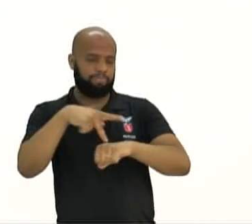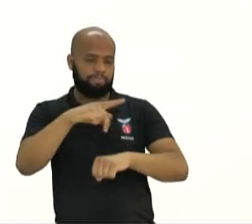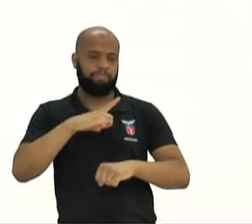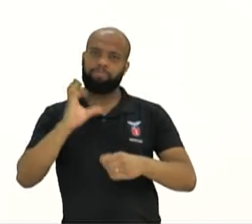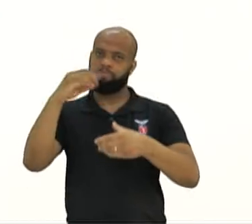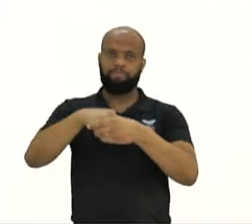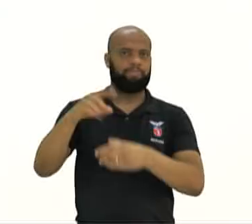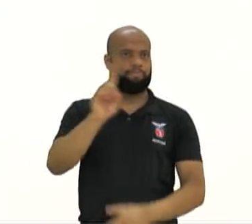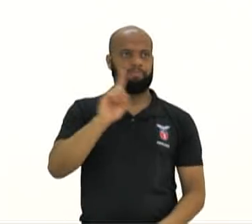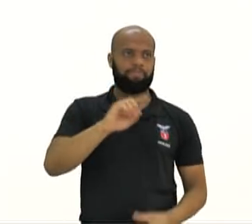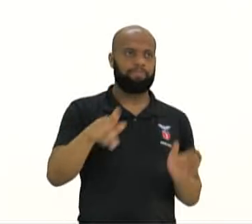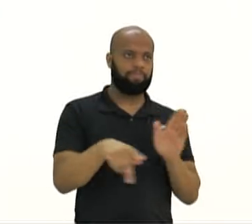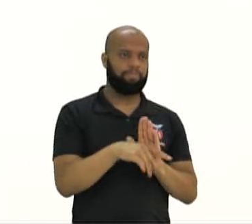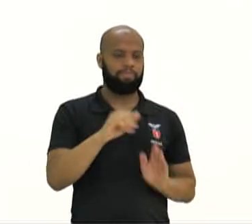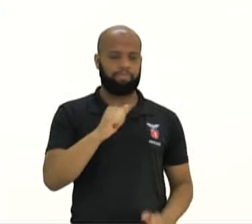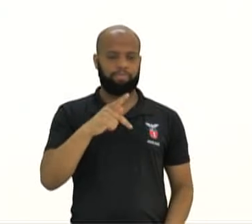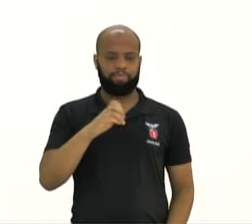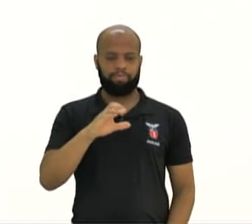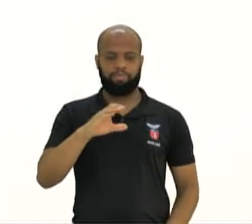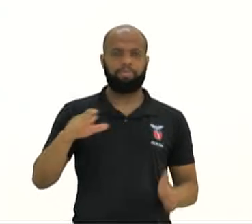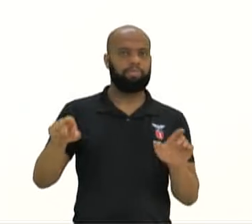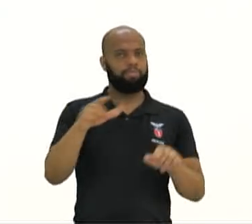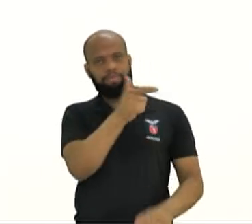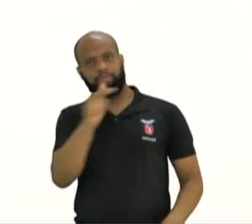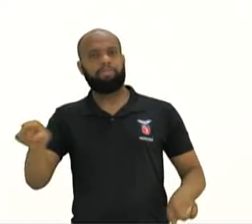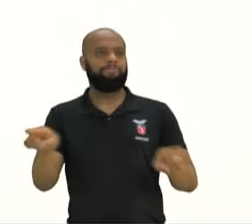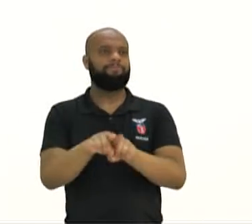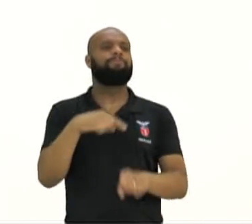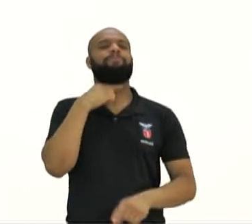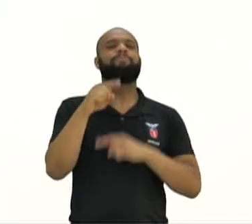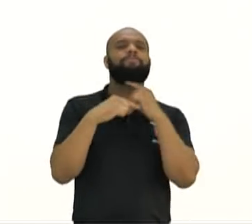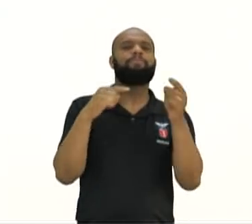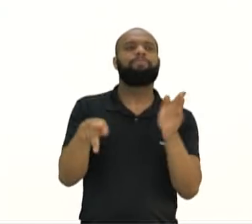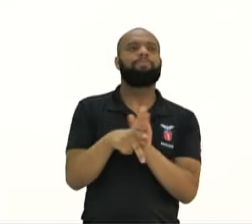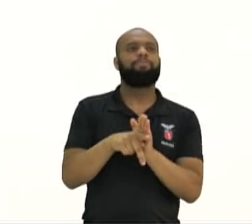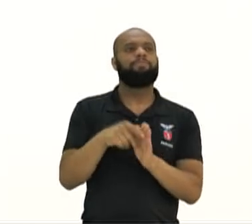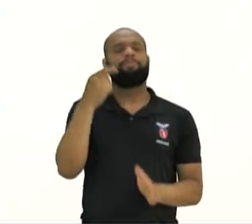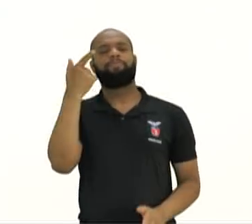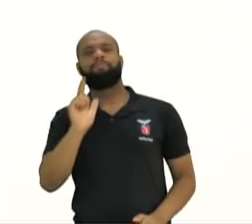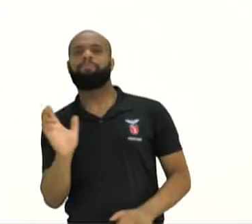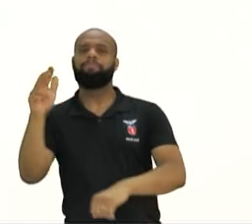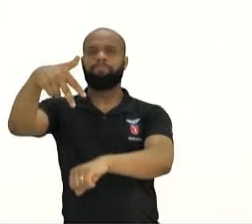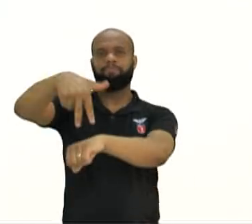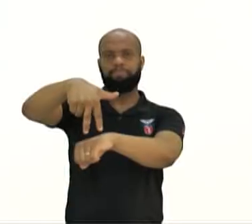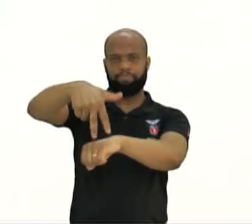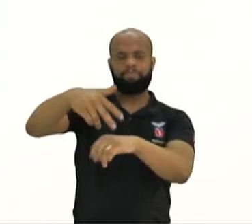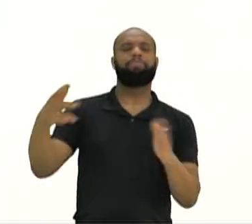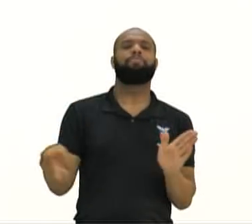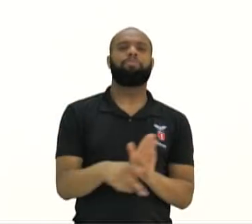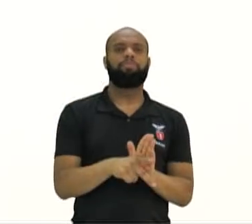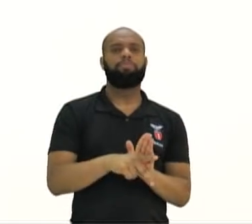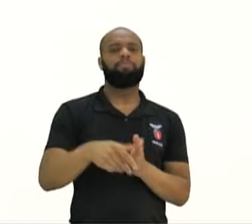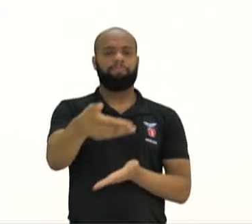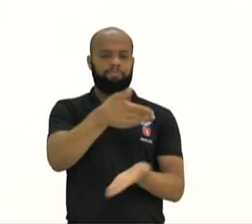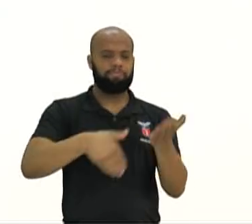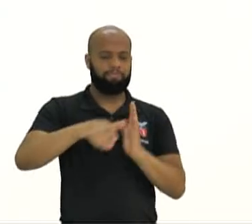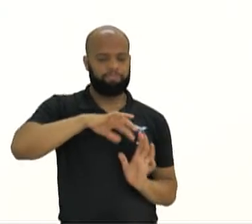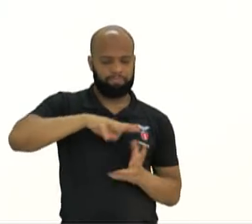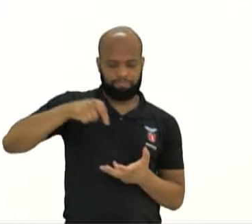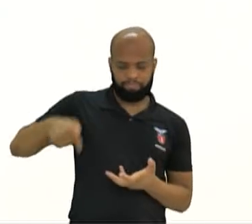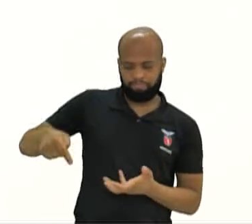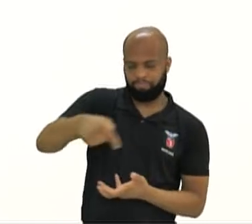estão integrados à APEC, né? E têm dificuldades de se colocar aí, ter um posicionamento no mercado